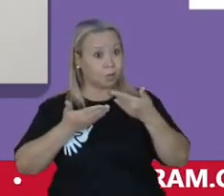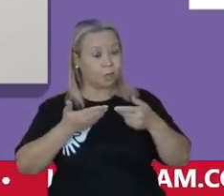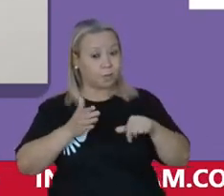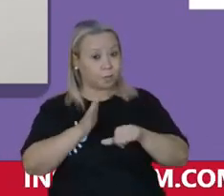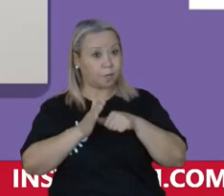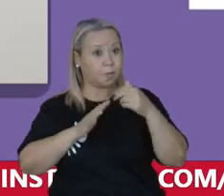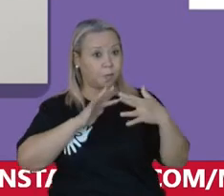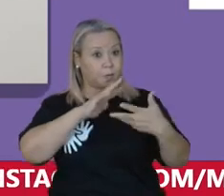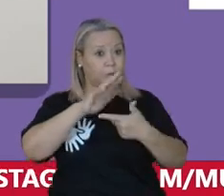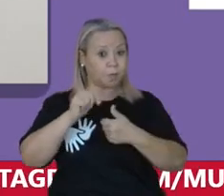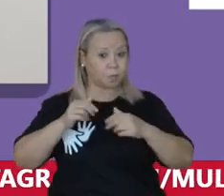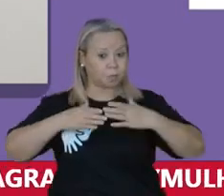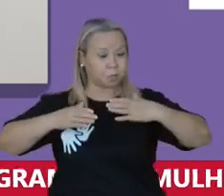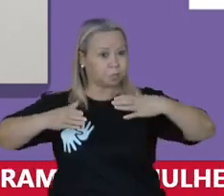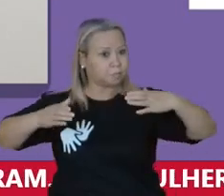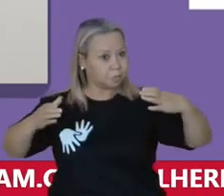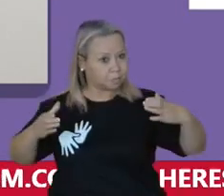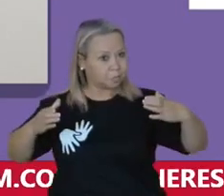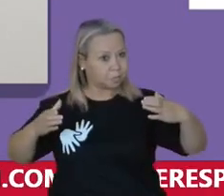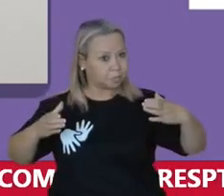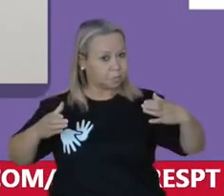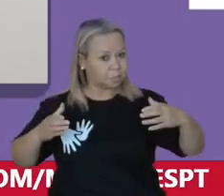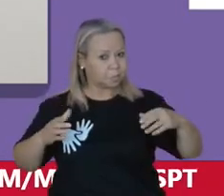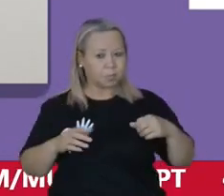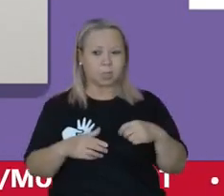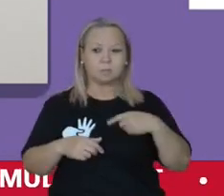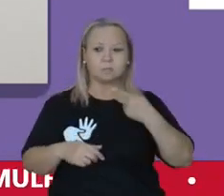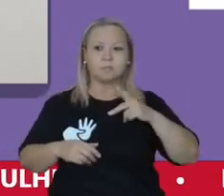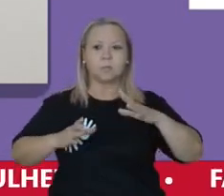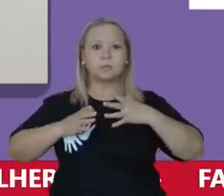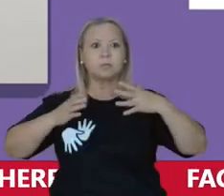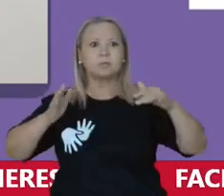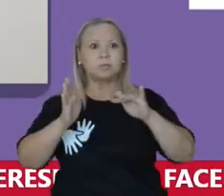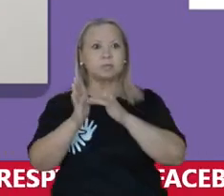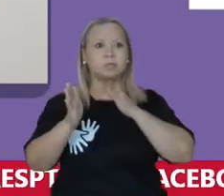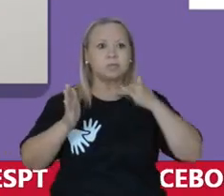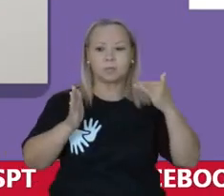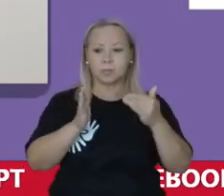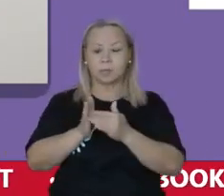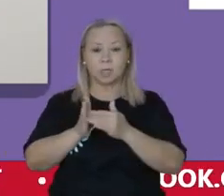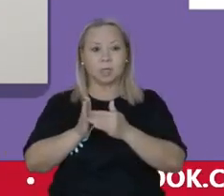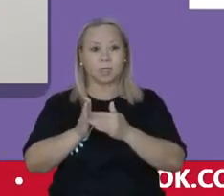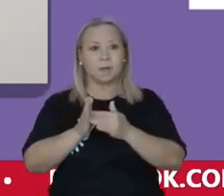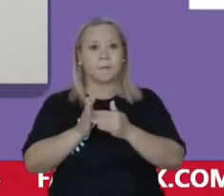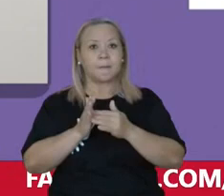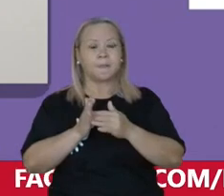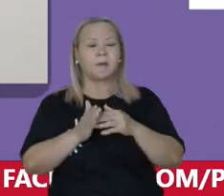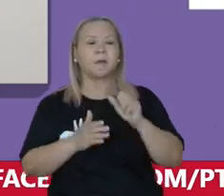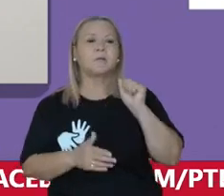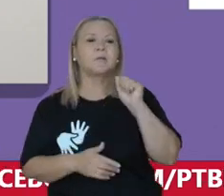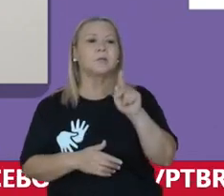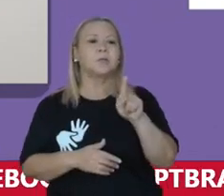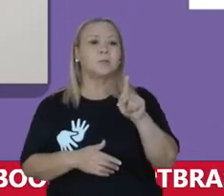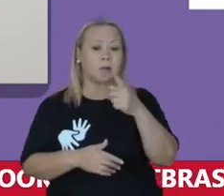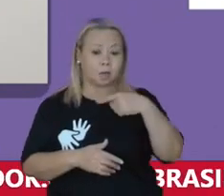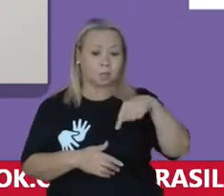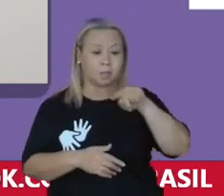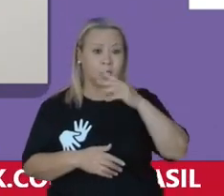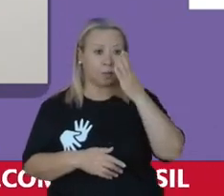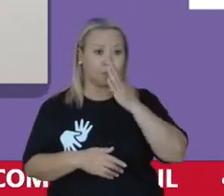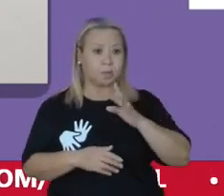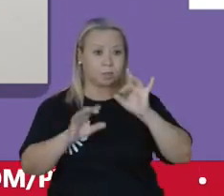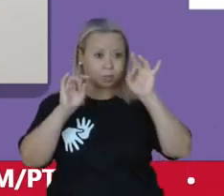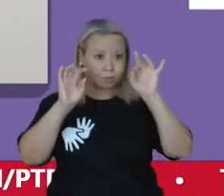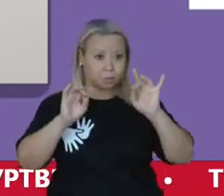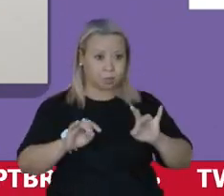sua amplitude, pela sua abrangência. E o sistema de seguridade social no Brasil, em